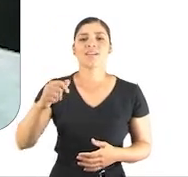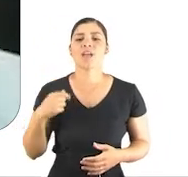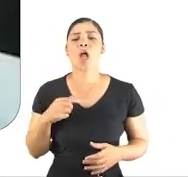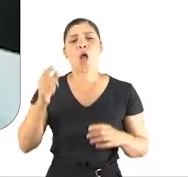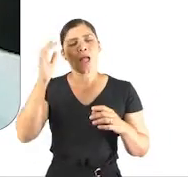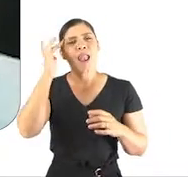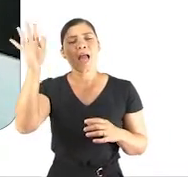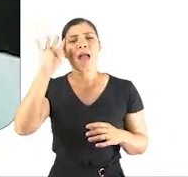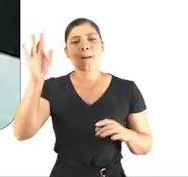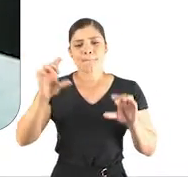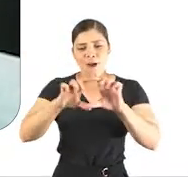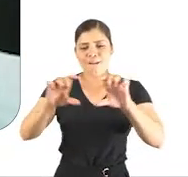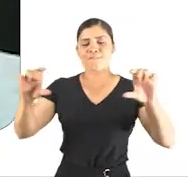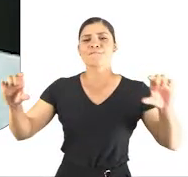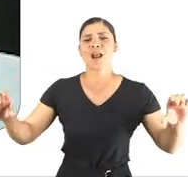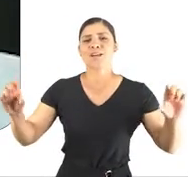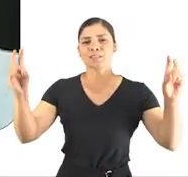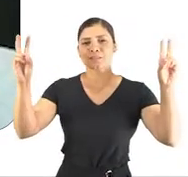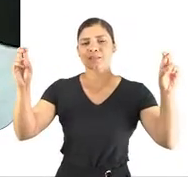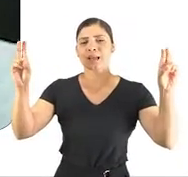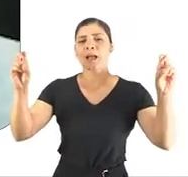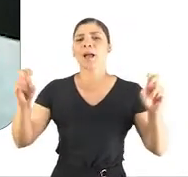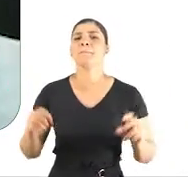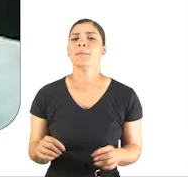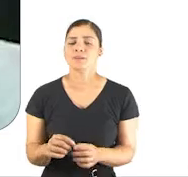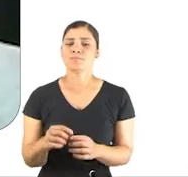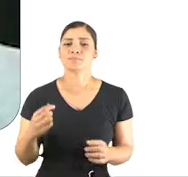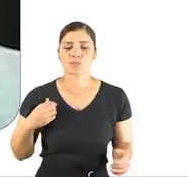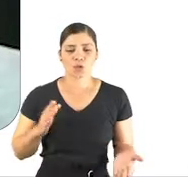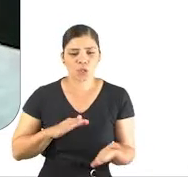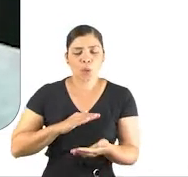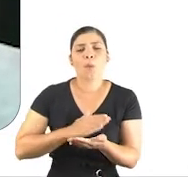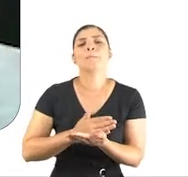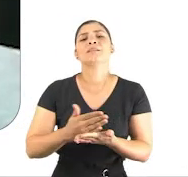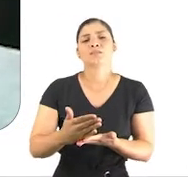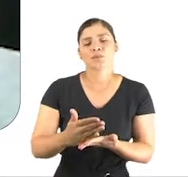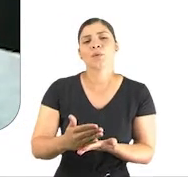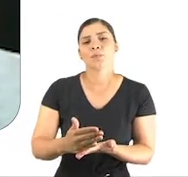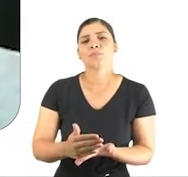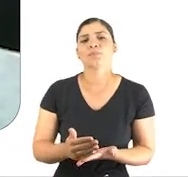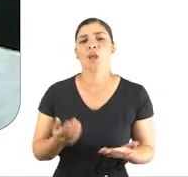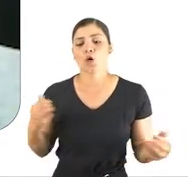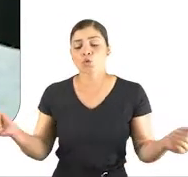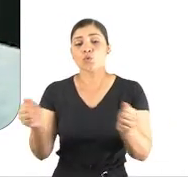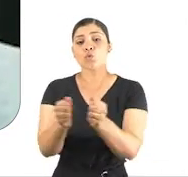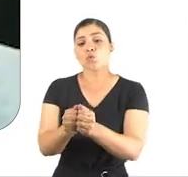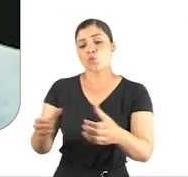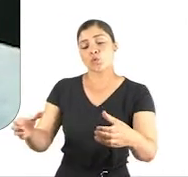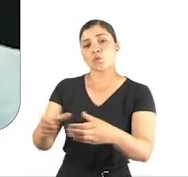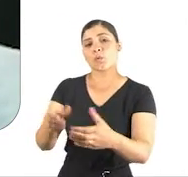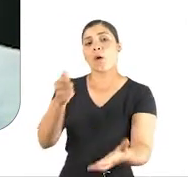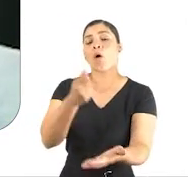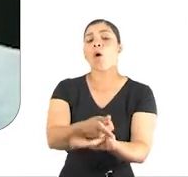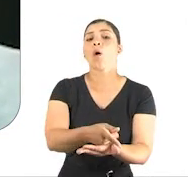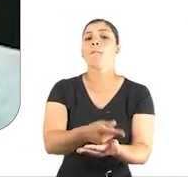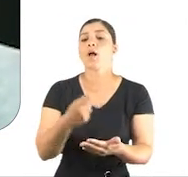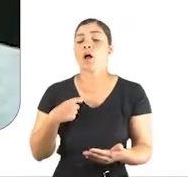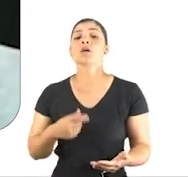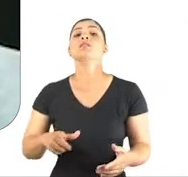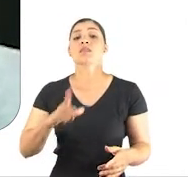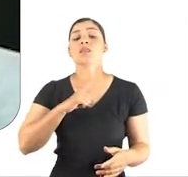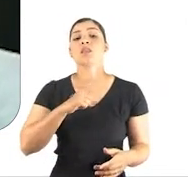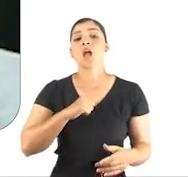projeto. Depois de toda a imersão que nós tivemos, nós vivemos a dor junto ao time de compras, estivemos dentro da